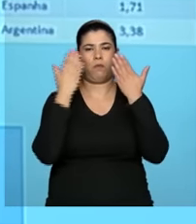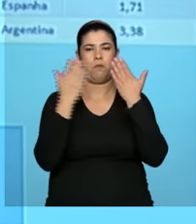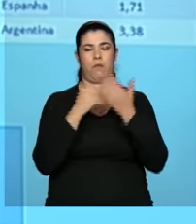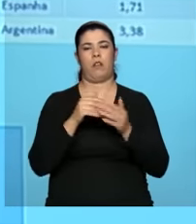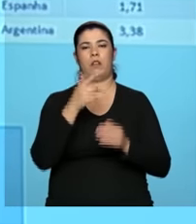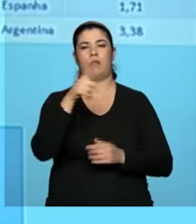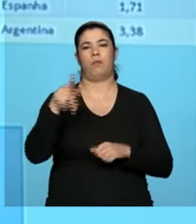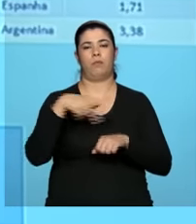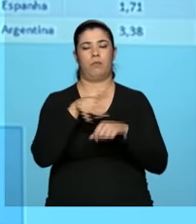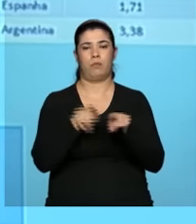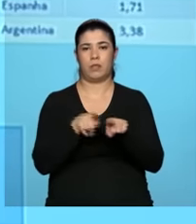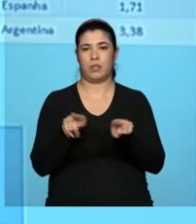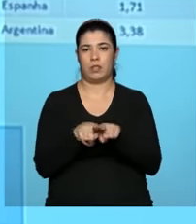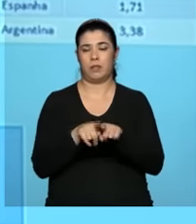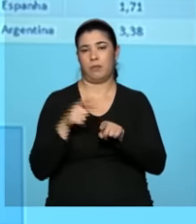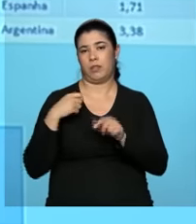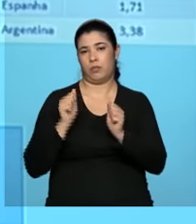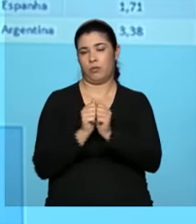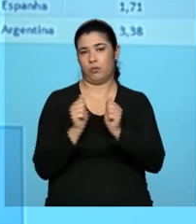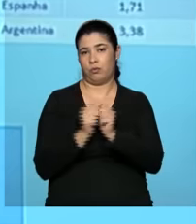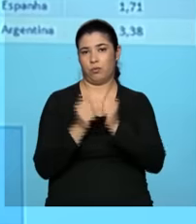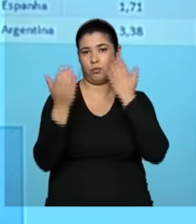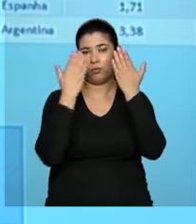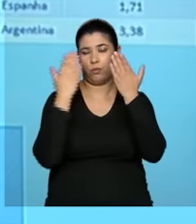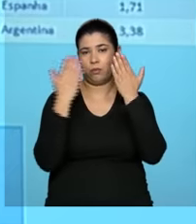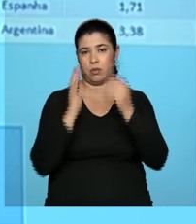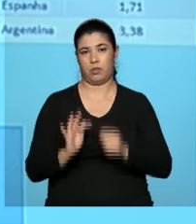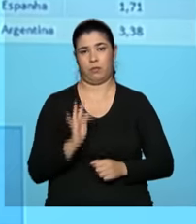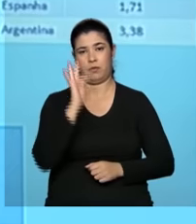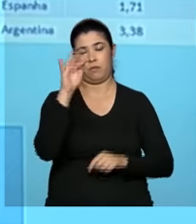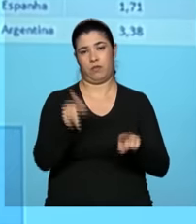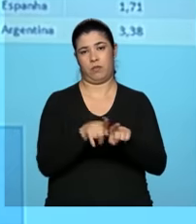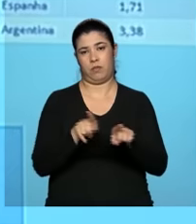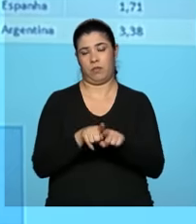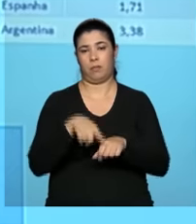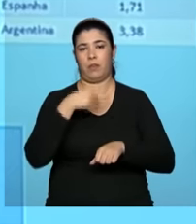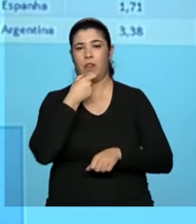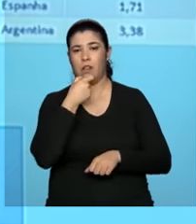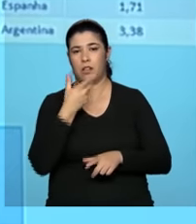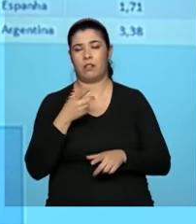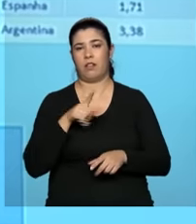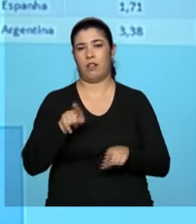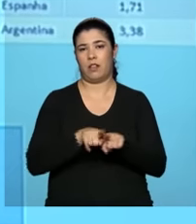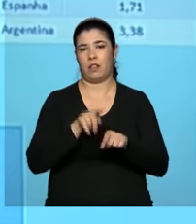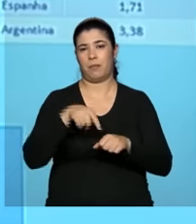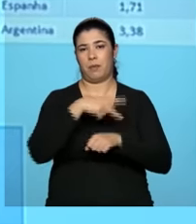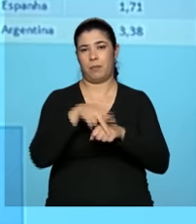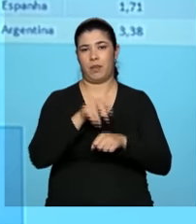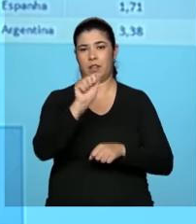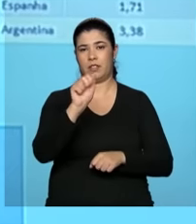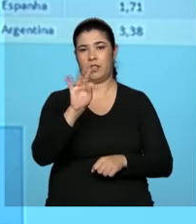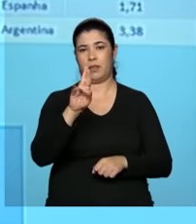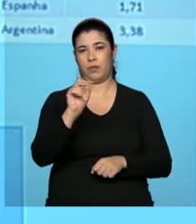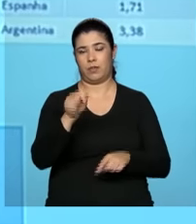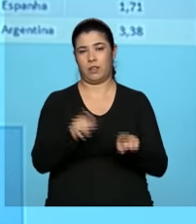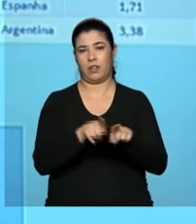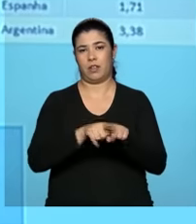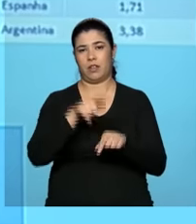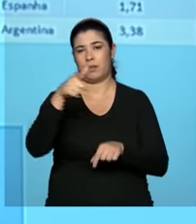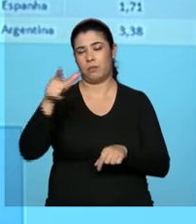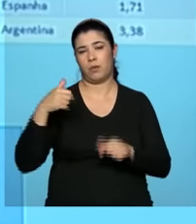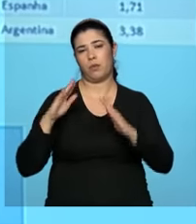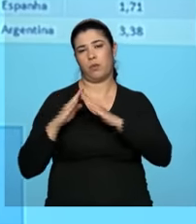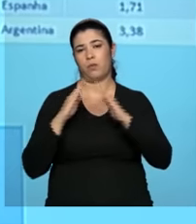ser elementos nossos de comparação para o futuro, Inglaterra, Austrália, Espanha, mas até mesmo em relação ao nosso vizinho